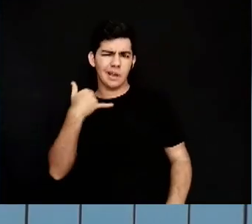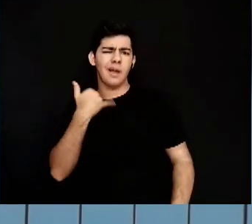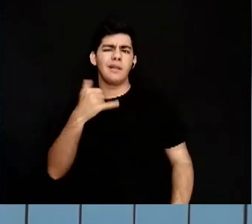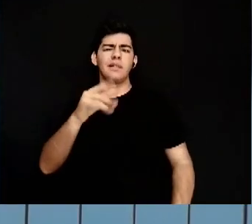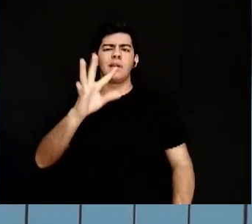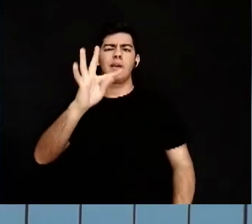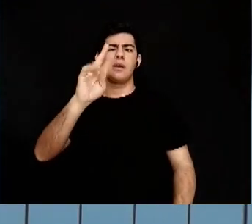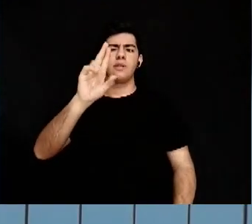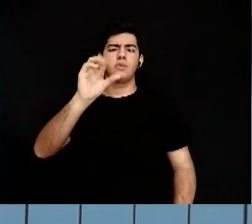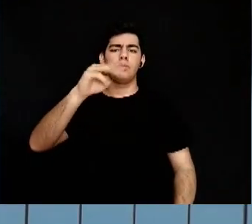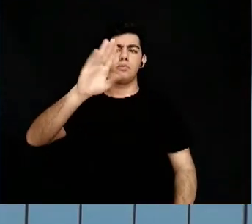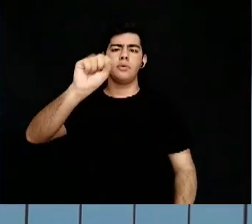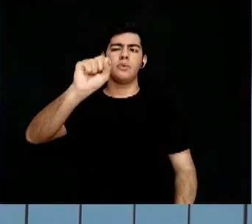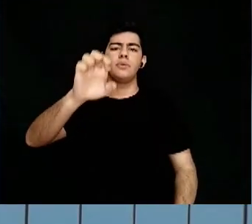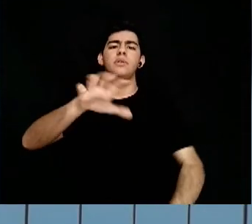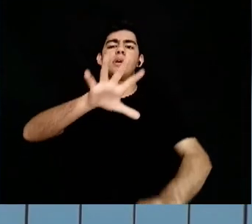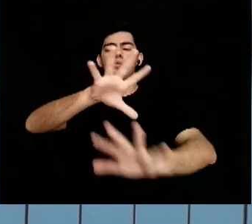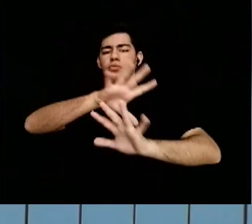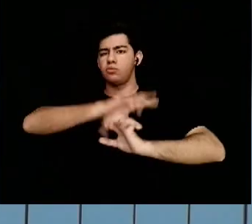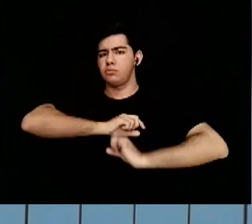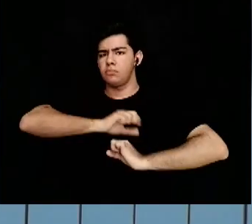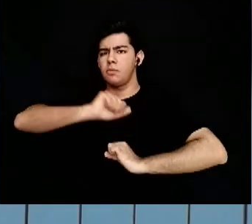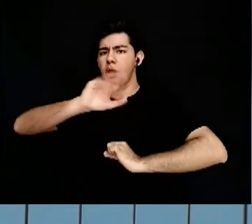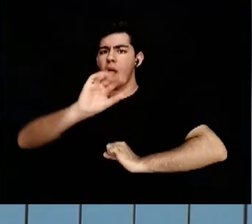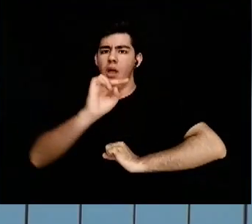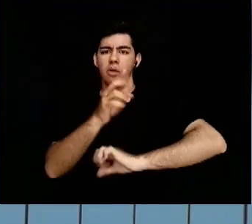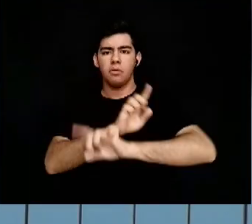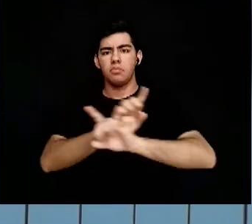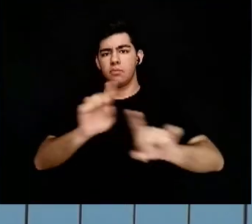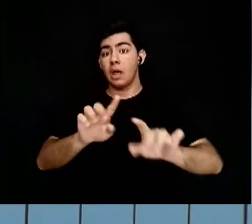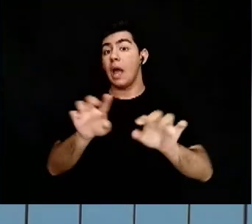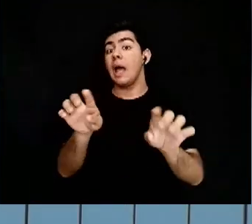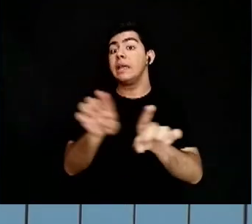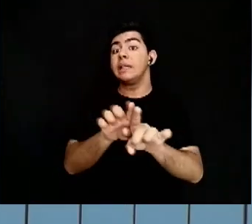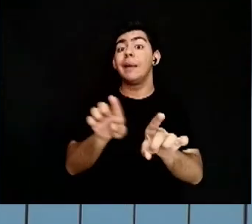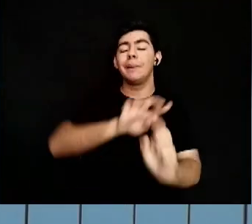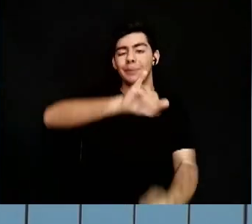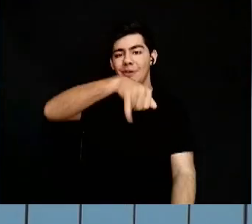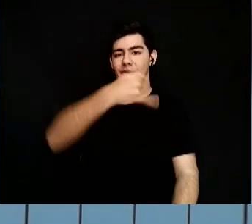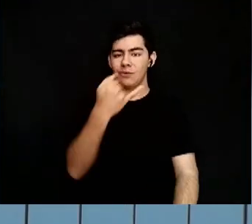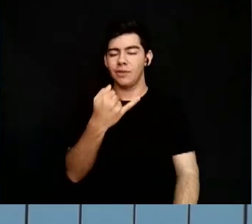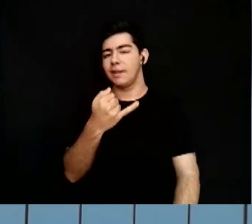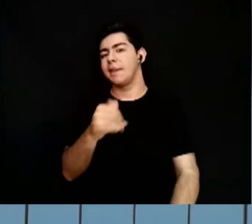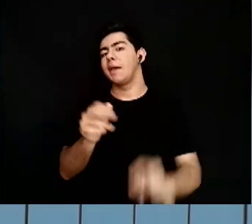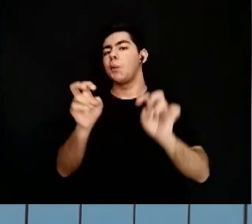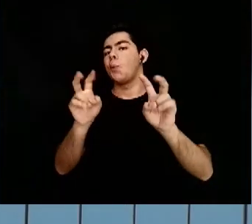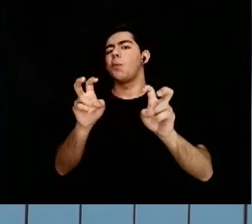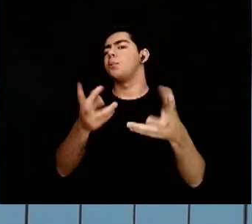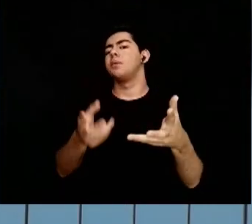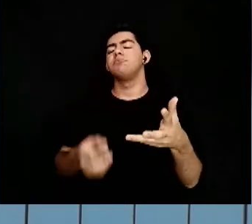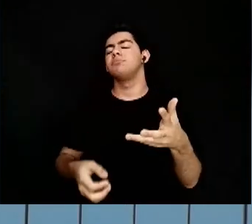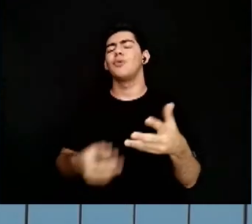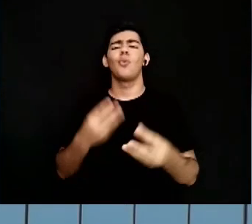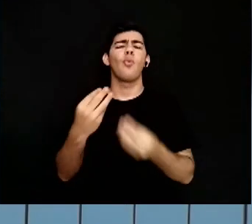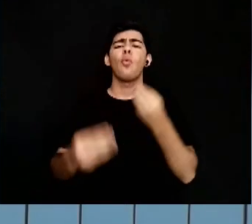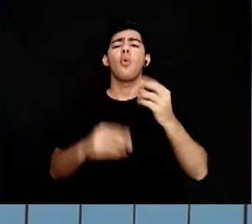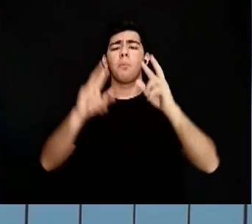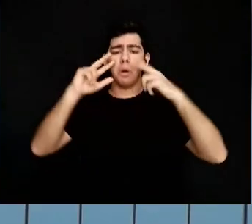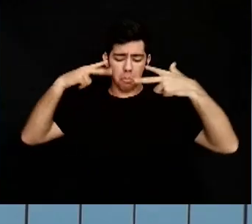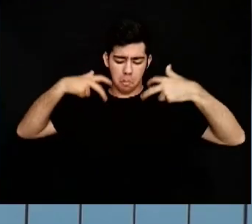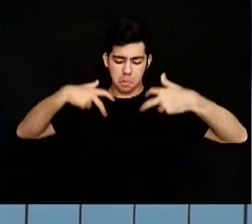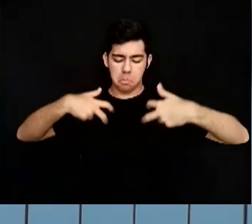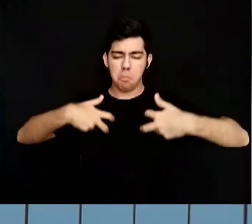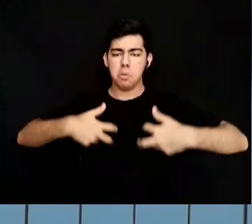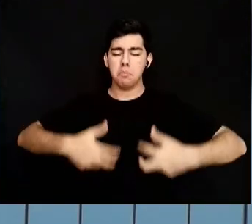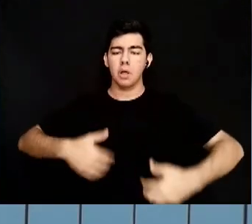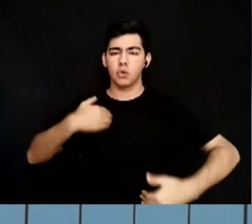a trombose, né, venosa profunda, ela acomete mais, Lucas, e falar um pouquinho também sobre quais são os sinais